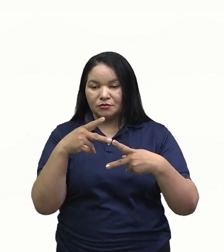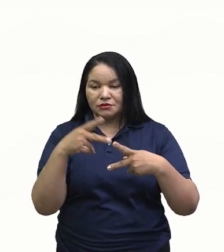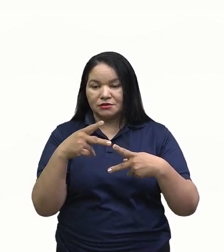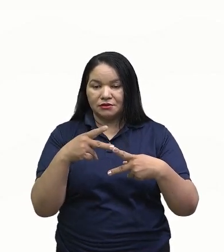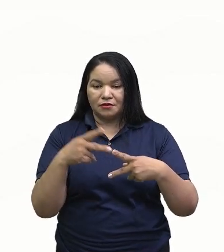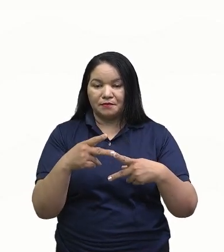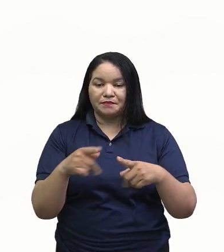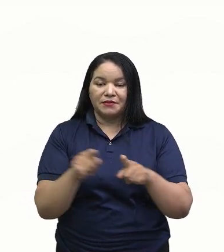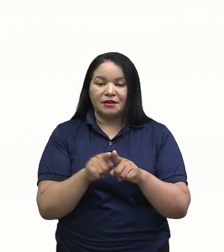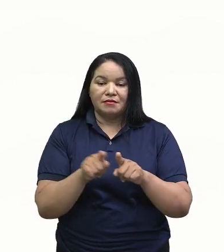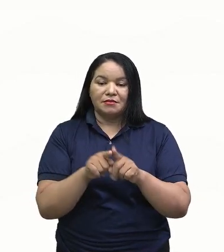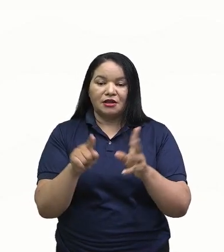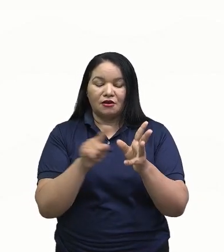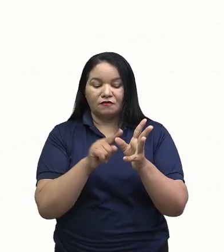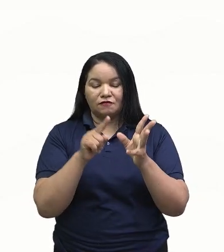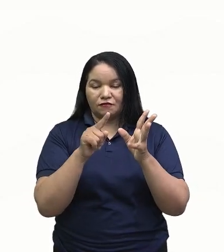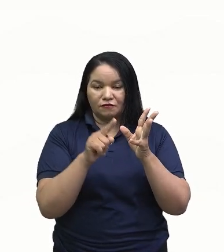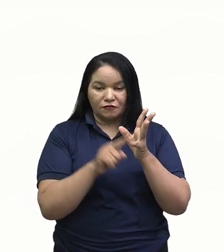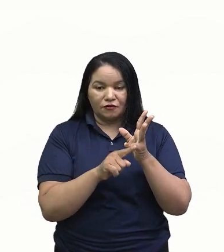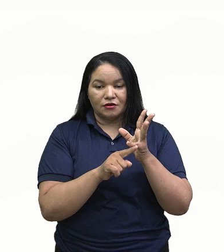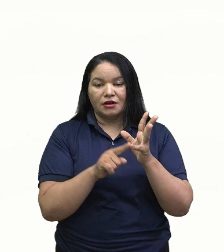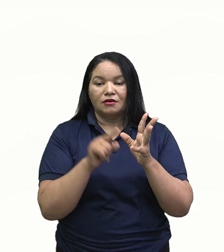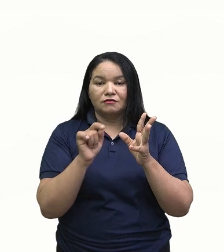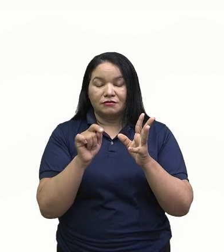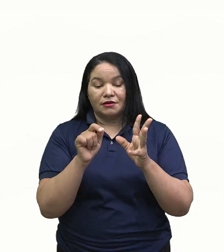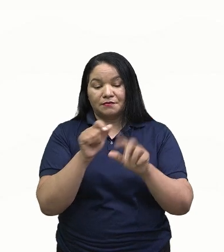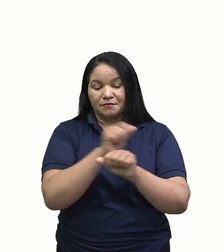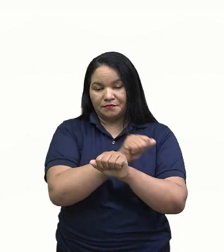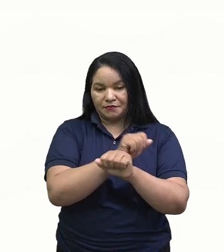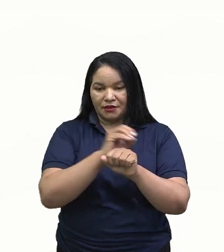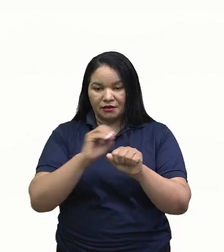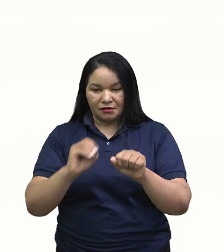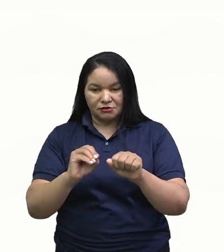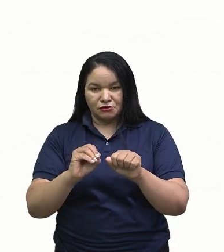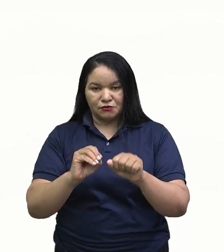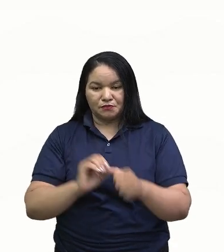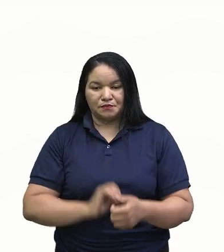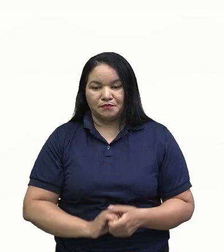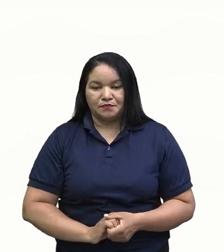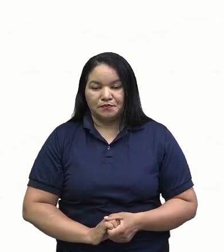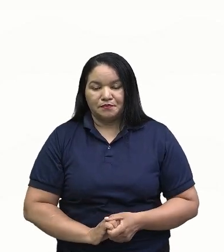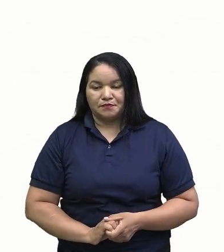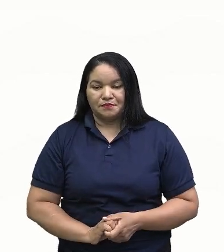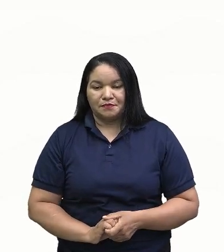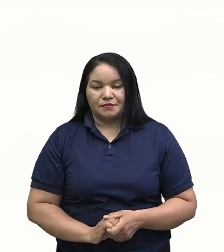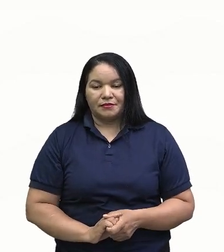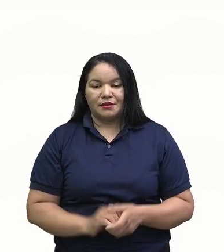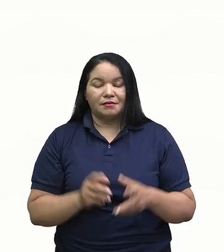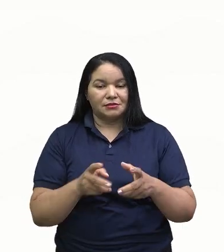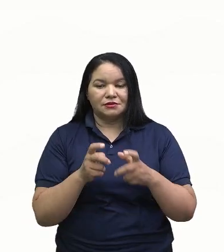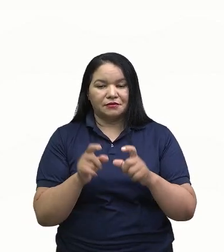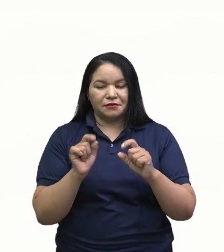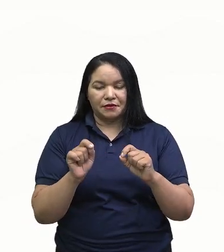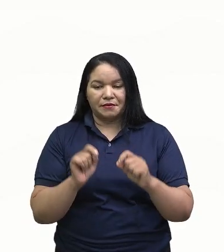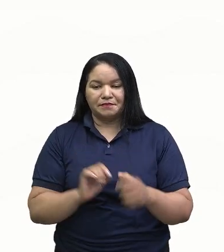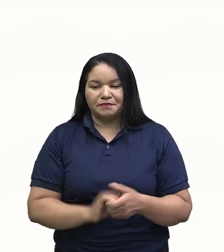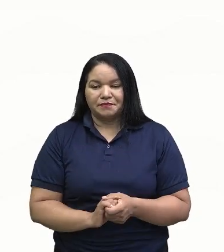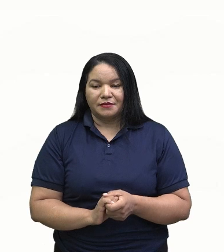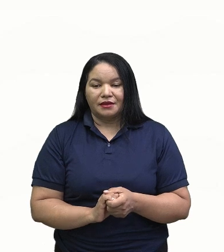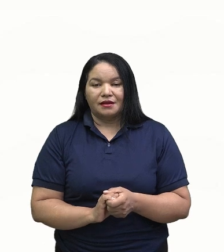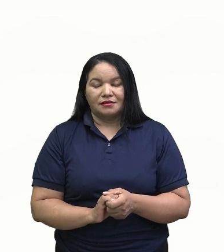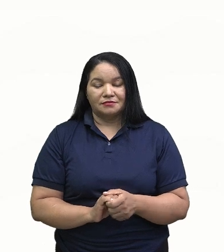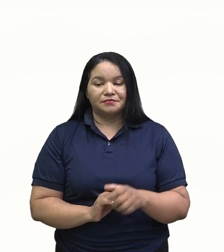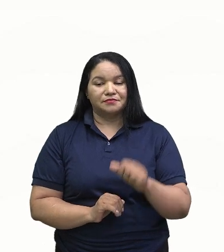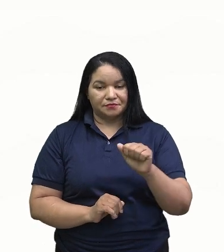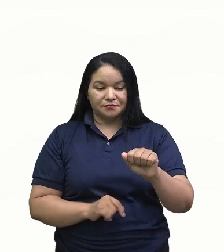ou a vogal A que seja um artigo. Então, observem bem que é a